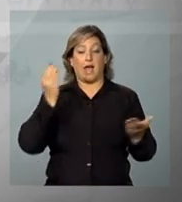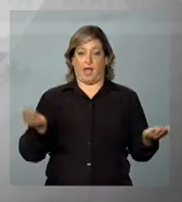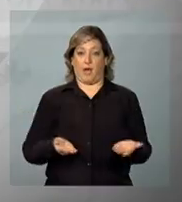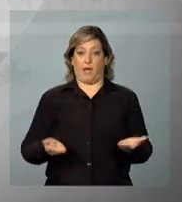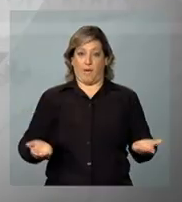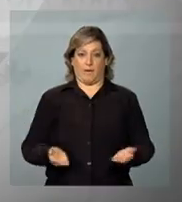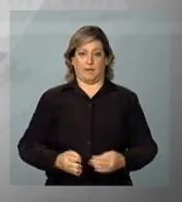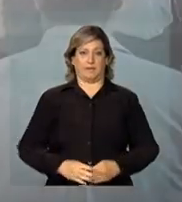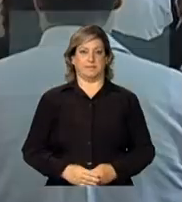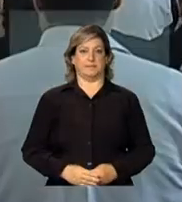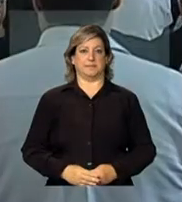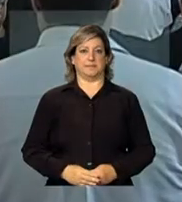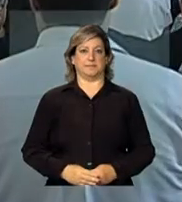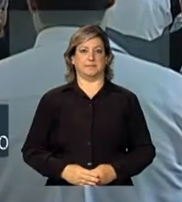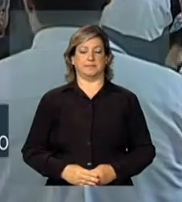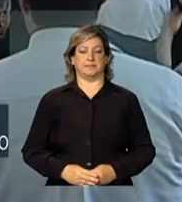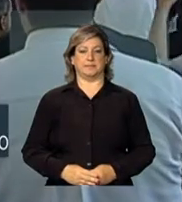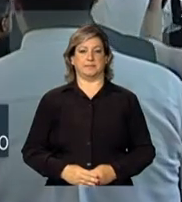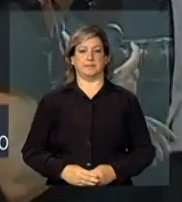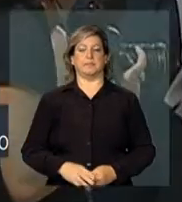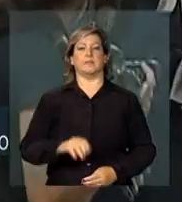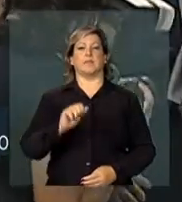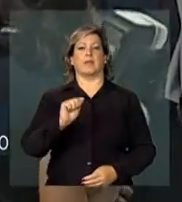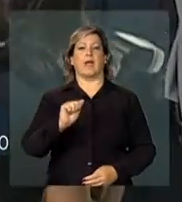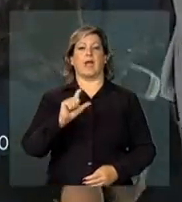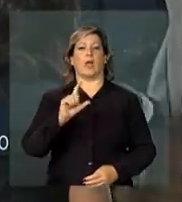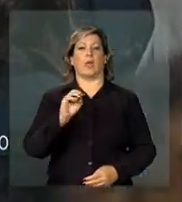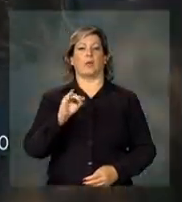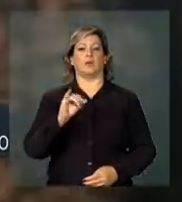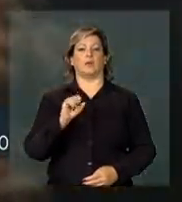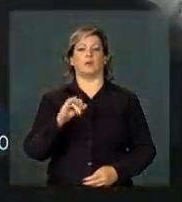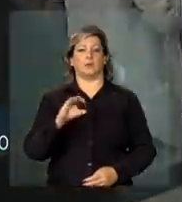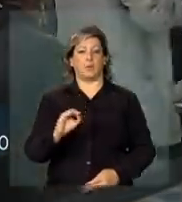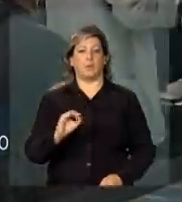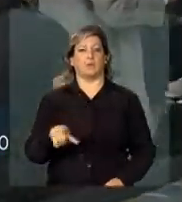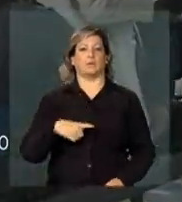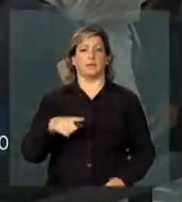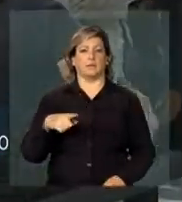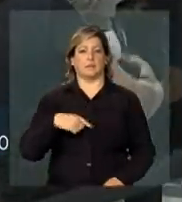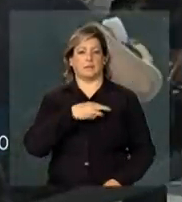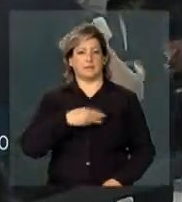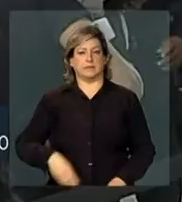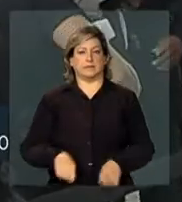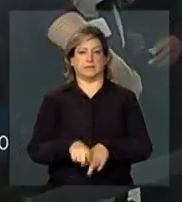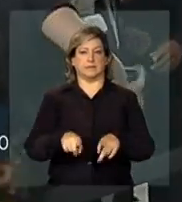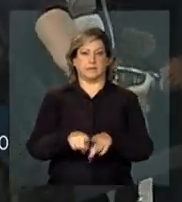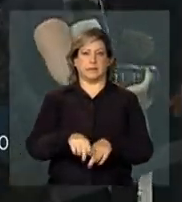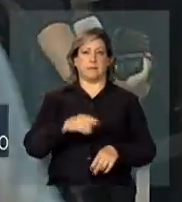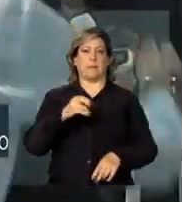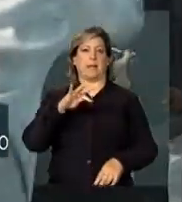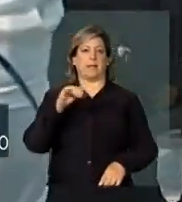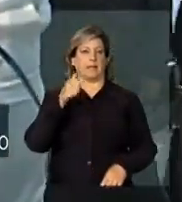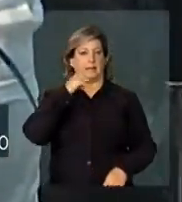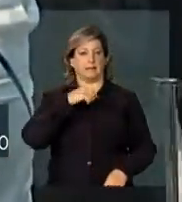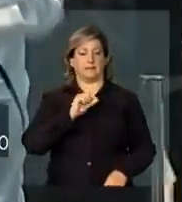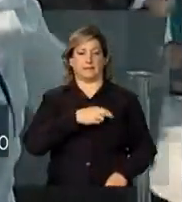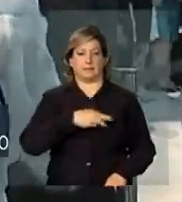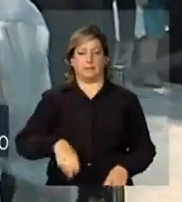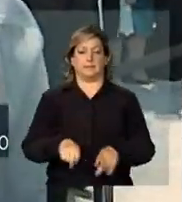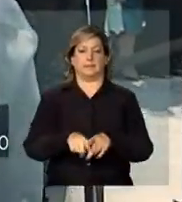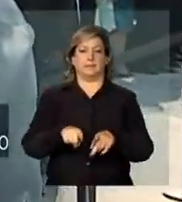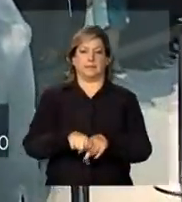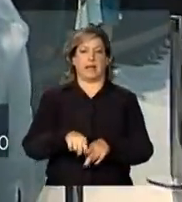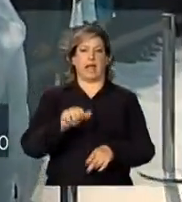a partir de agora da educação da cultura Alexandre Padilha da